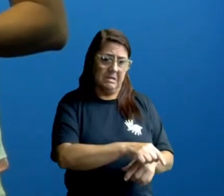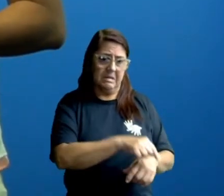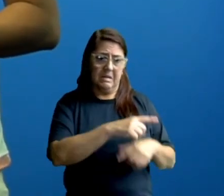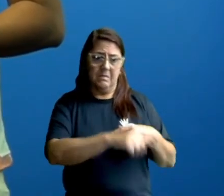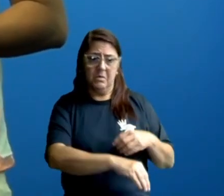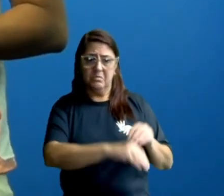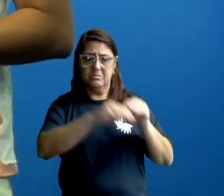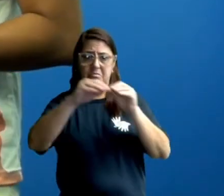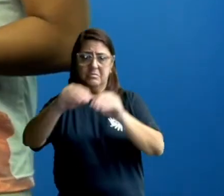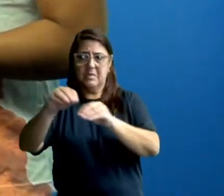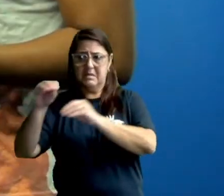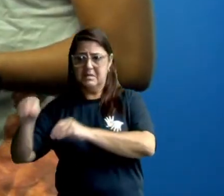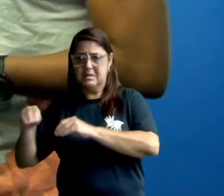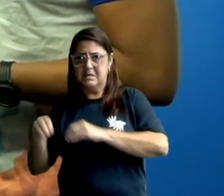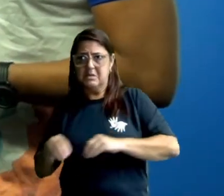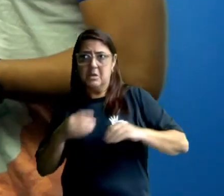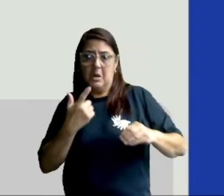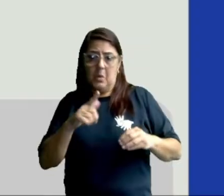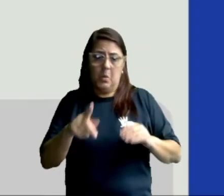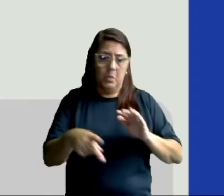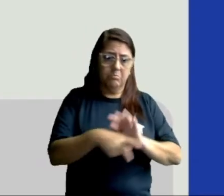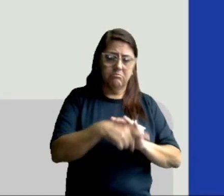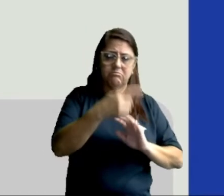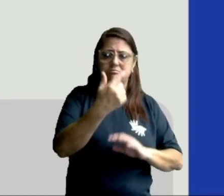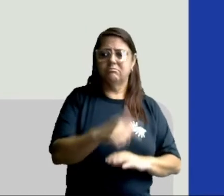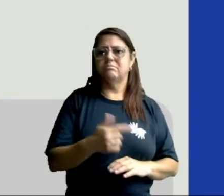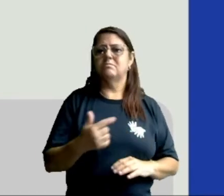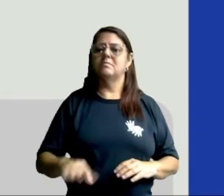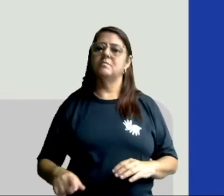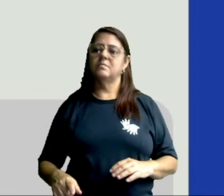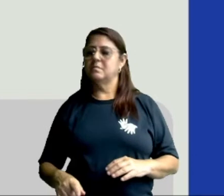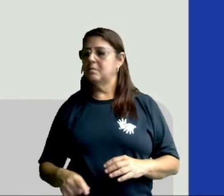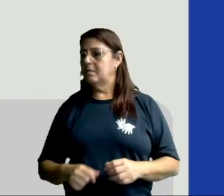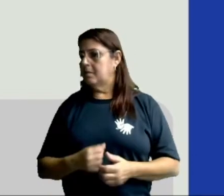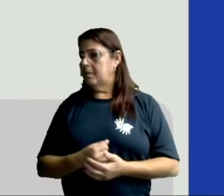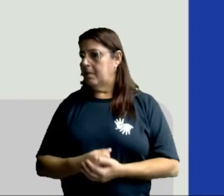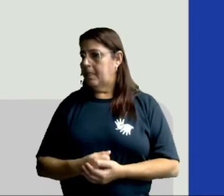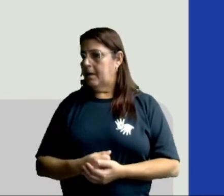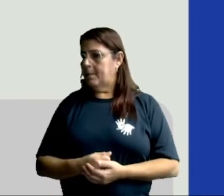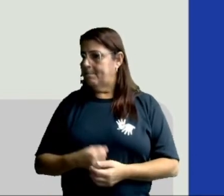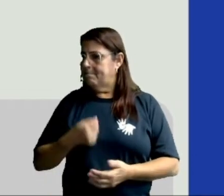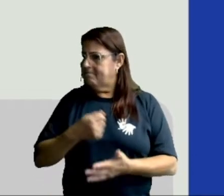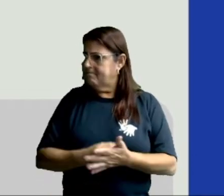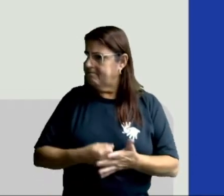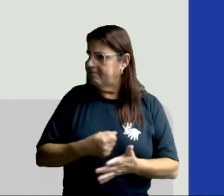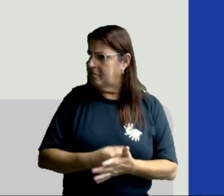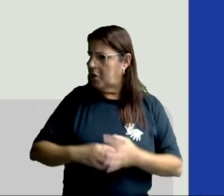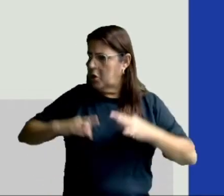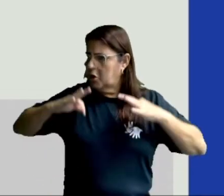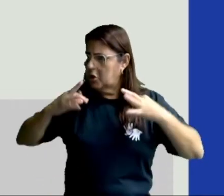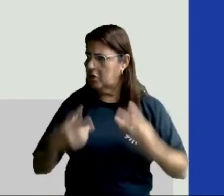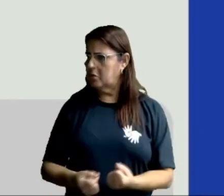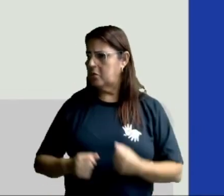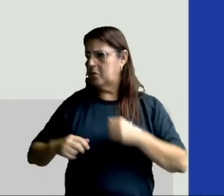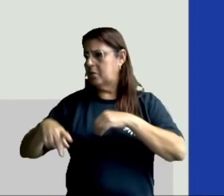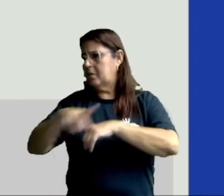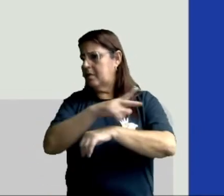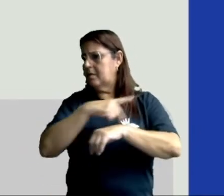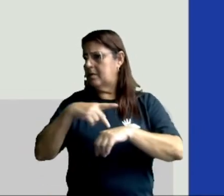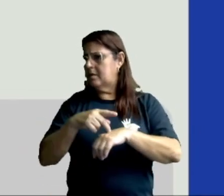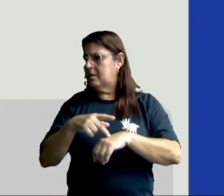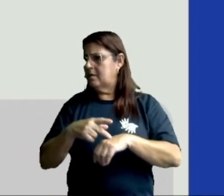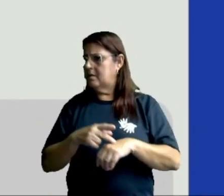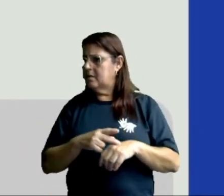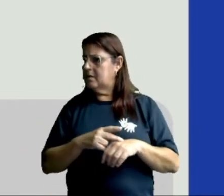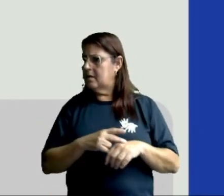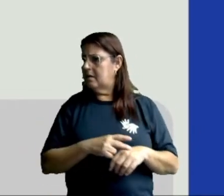se reunir em um território único. A resistência. Praticamente todos os países invadidos por Hitler conseguiram